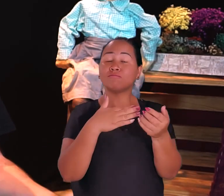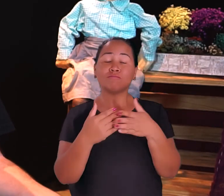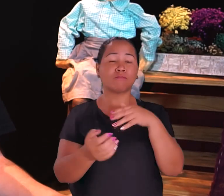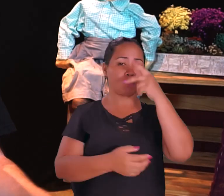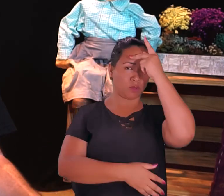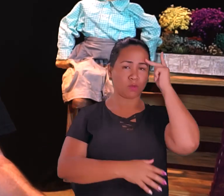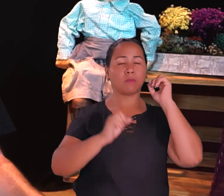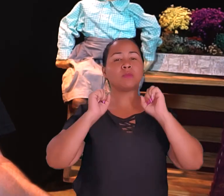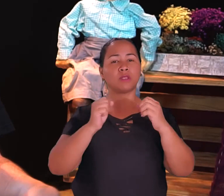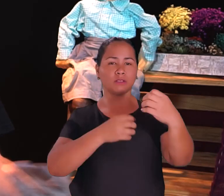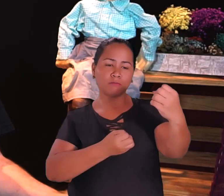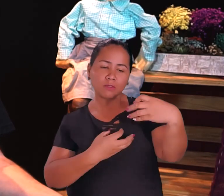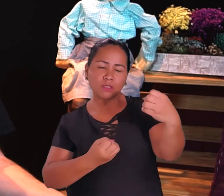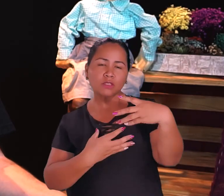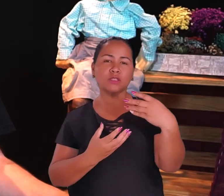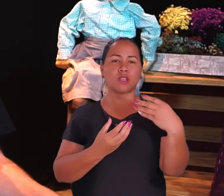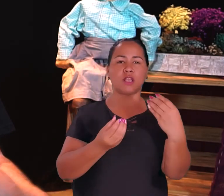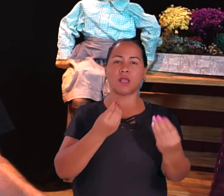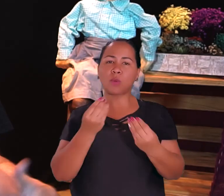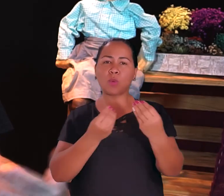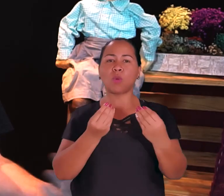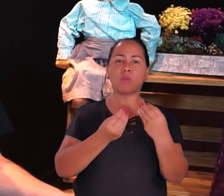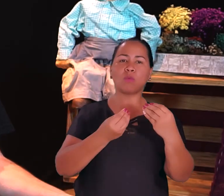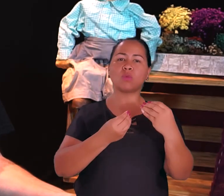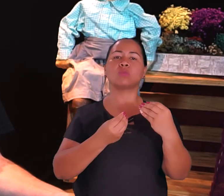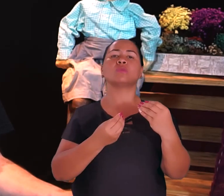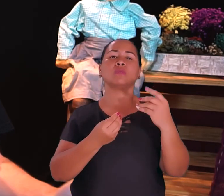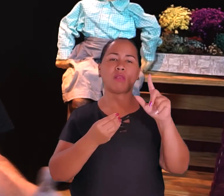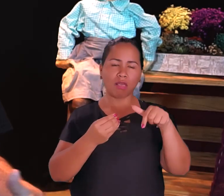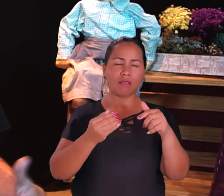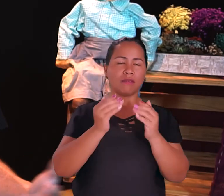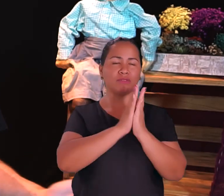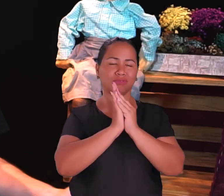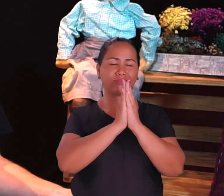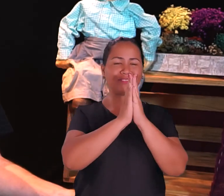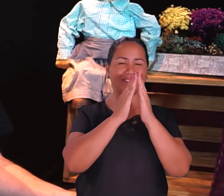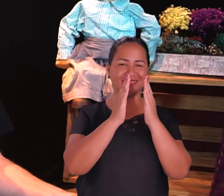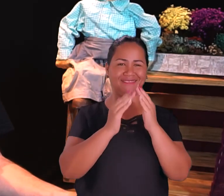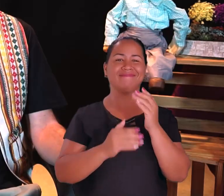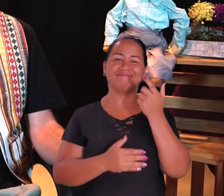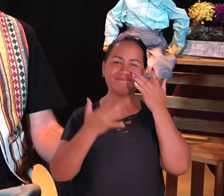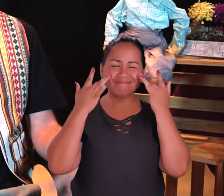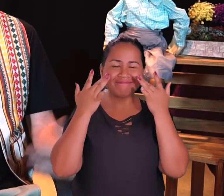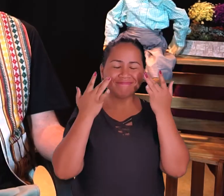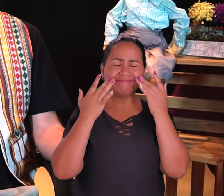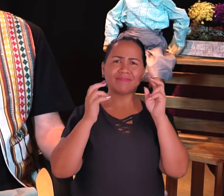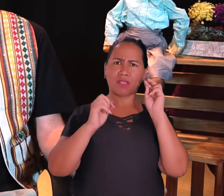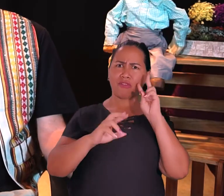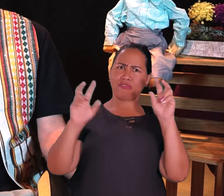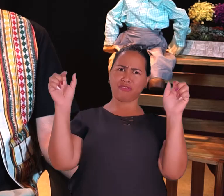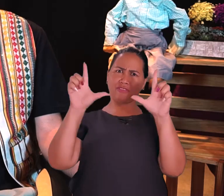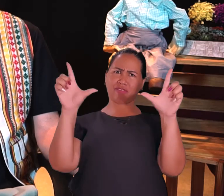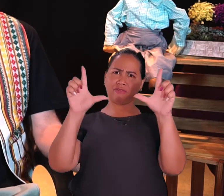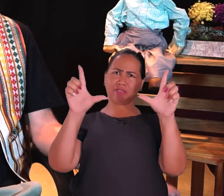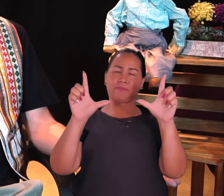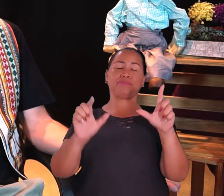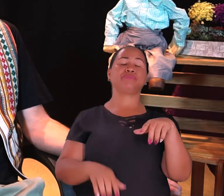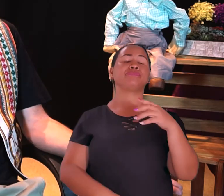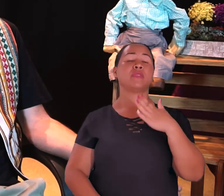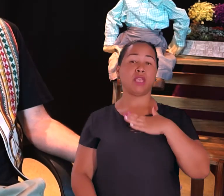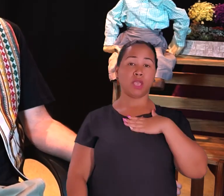me ensinar, me dizer como é isso, como é essa coisa de teatro de bonecos. Eu via na televisão. E um dia eu estava fazendo uma aula